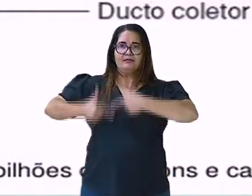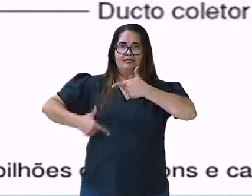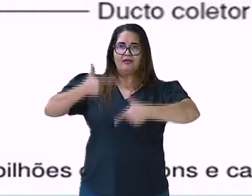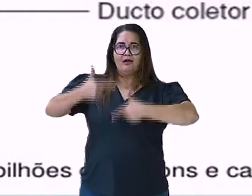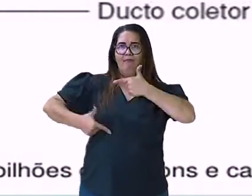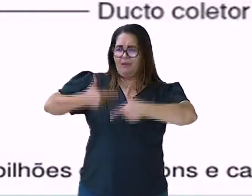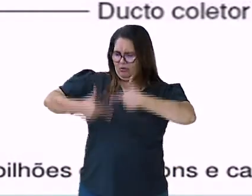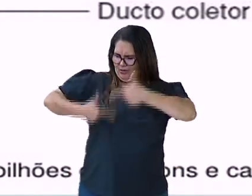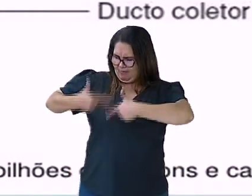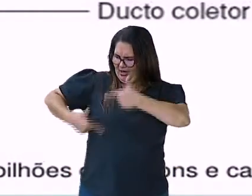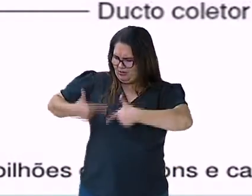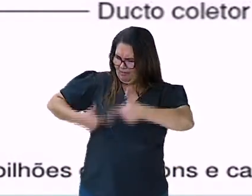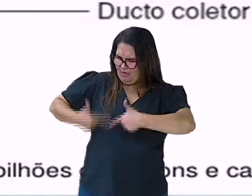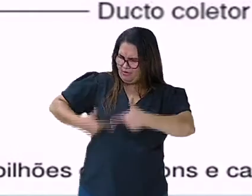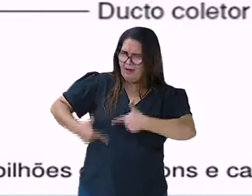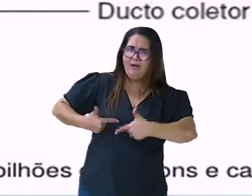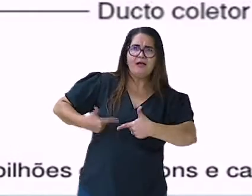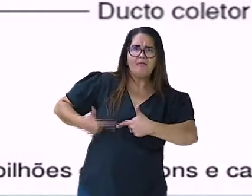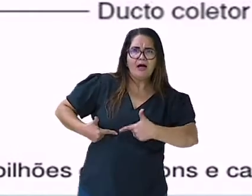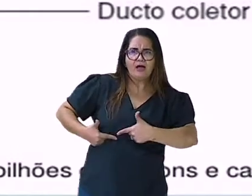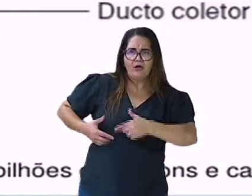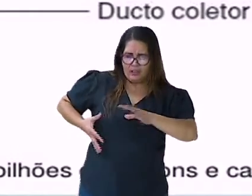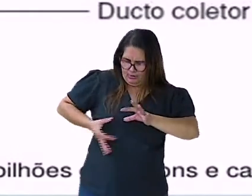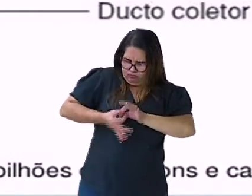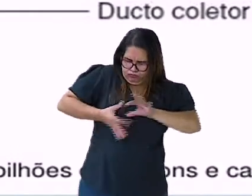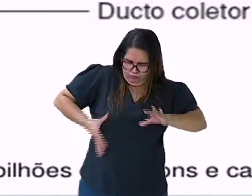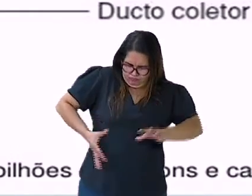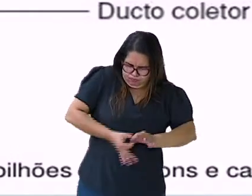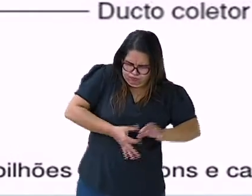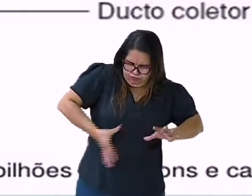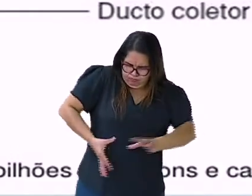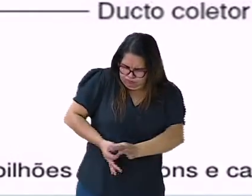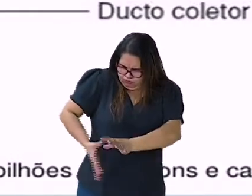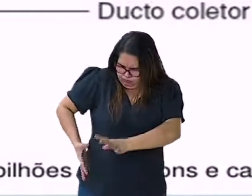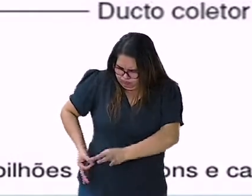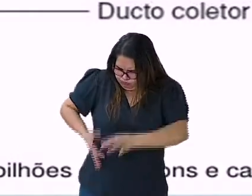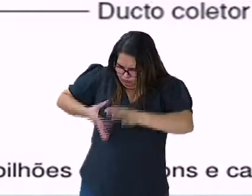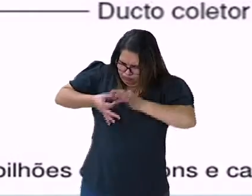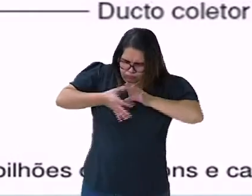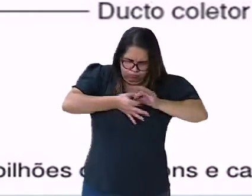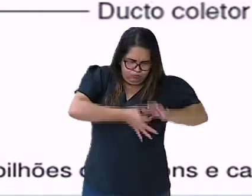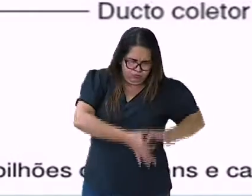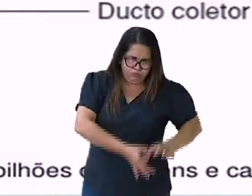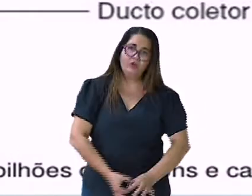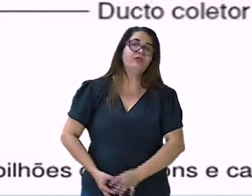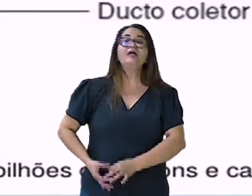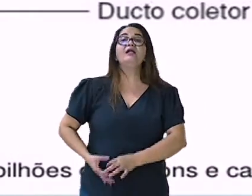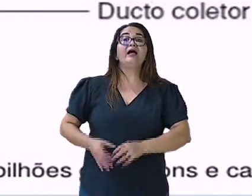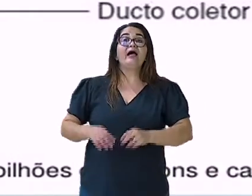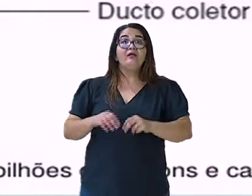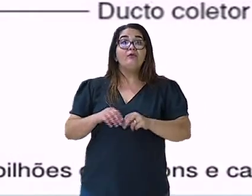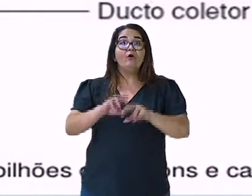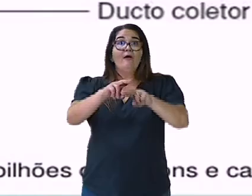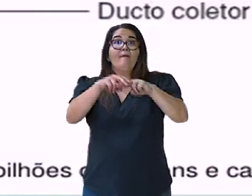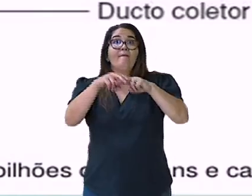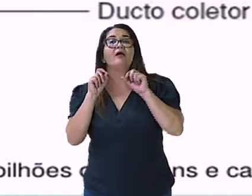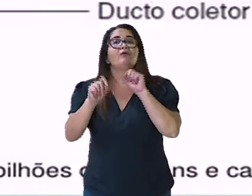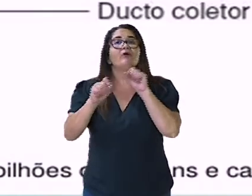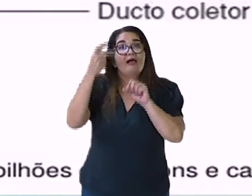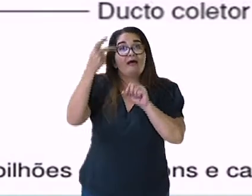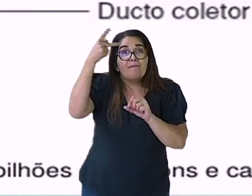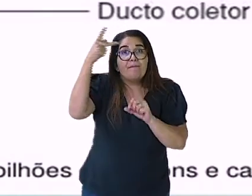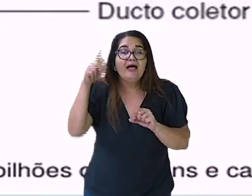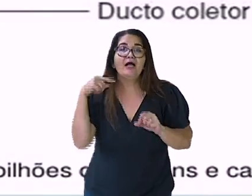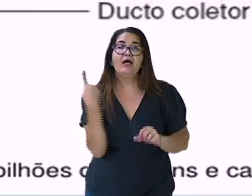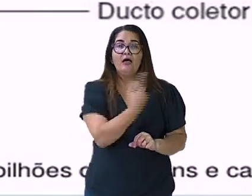necessários. Quando acontece algum processo deste estar em desequilíbrio,